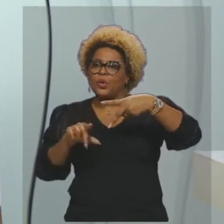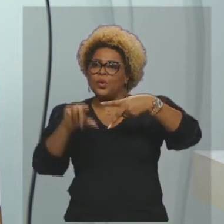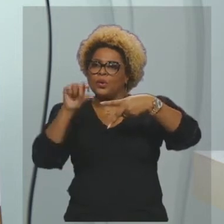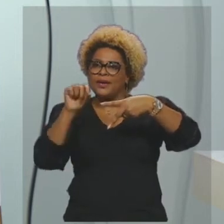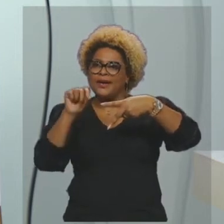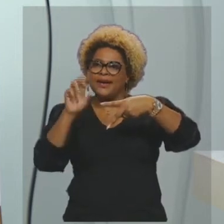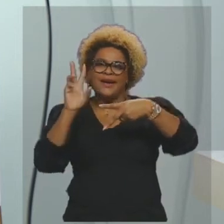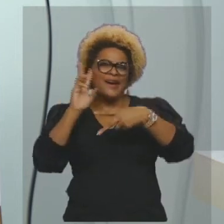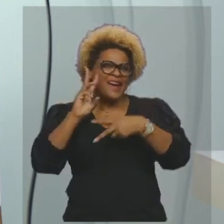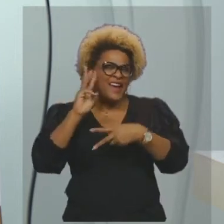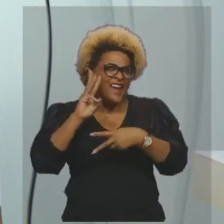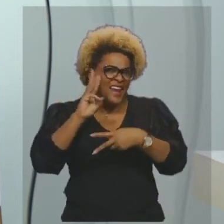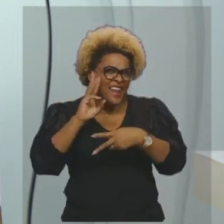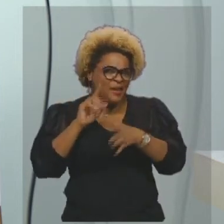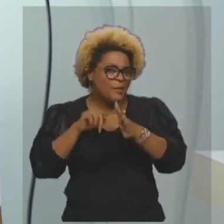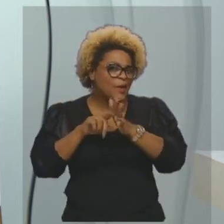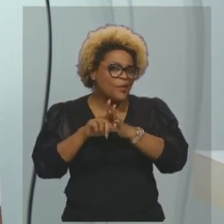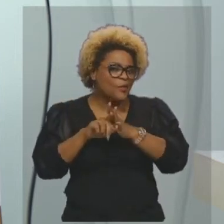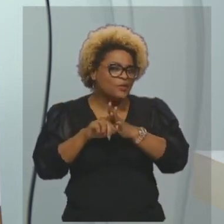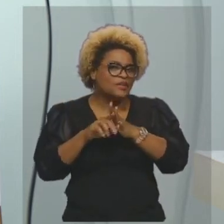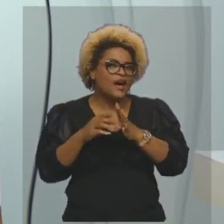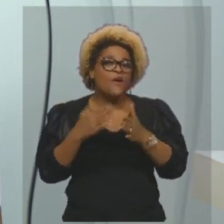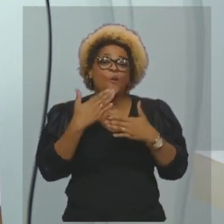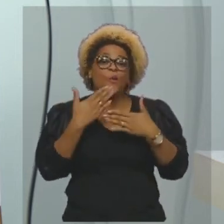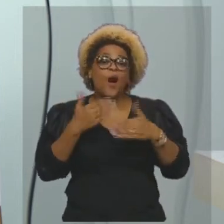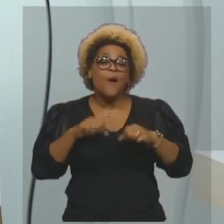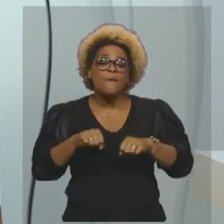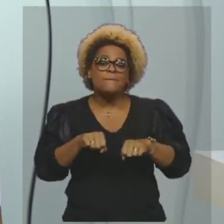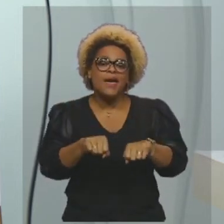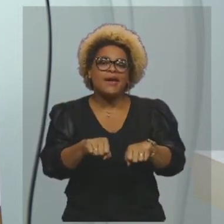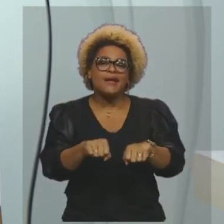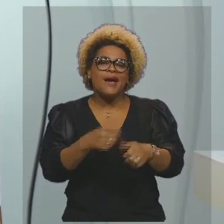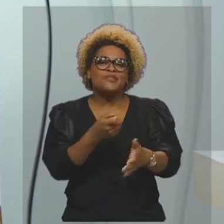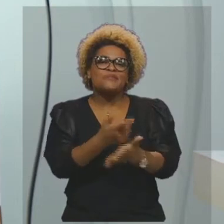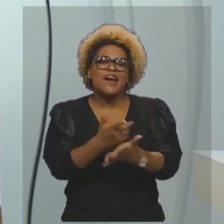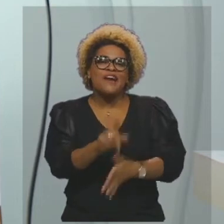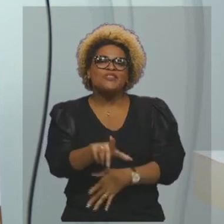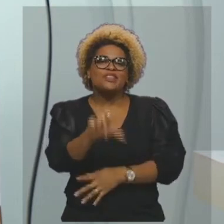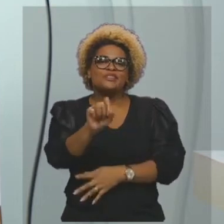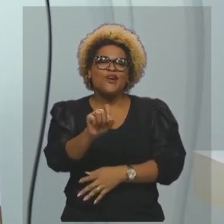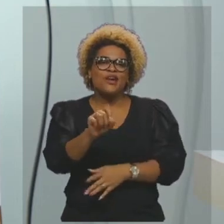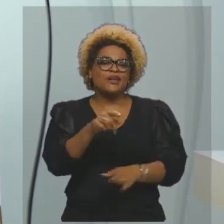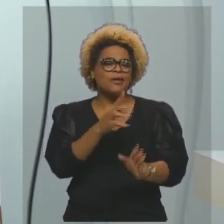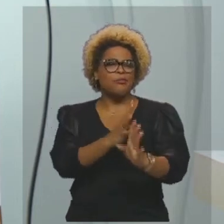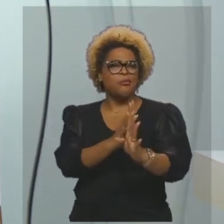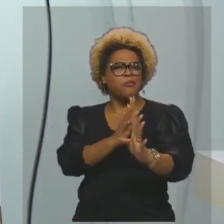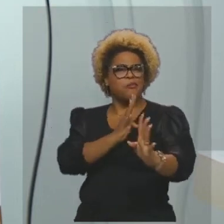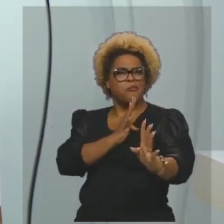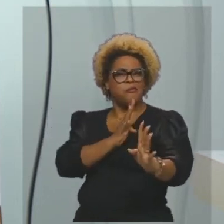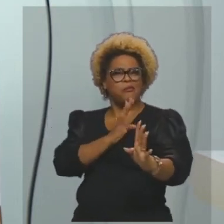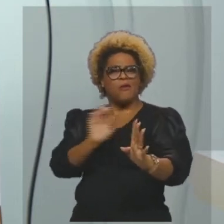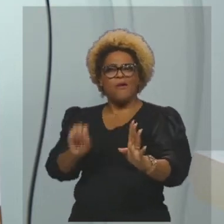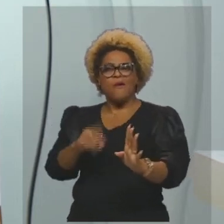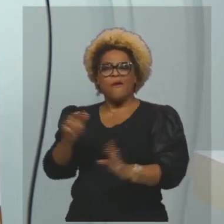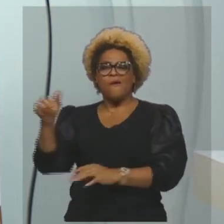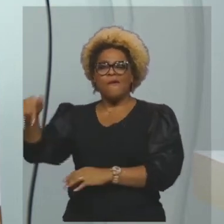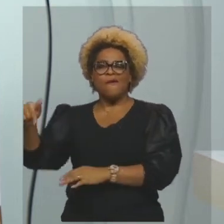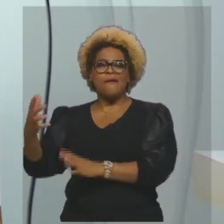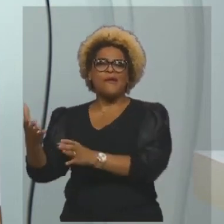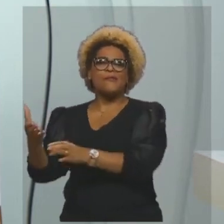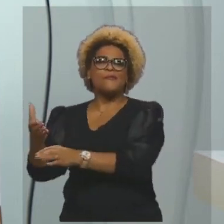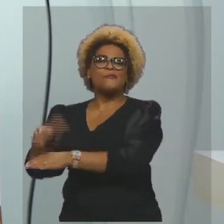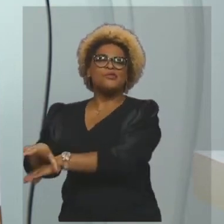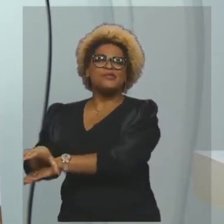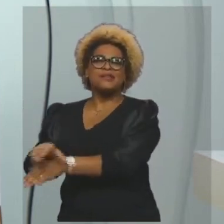da pergunta da caixa de supermercado? Por onde que a corrente elétrica vai preferir passar nesse caso agora? Ela vai passar toda por aqui, gente, ó. Vai